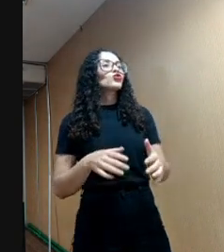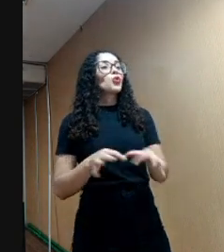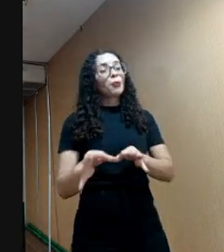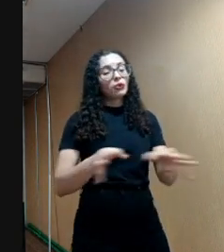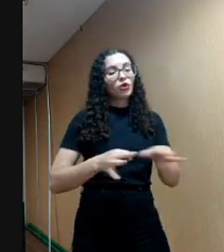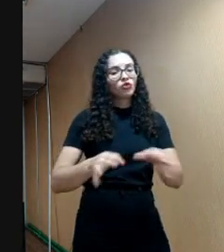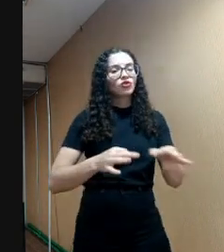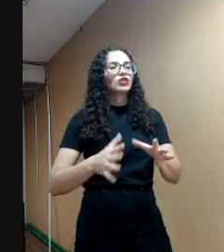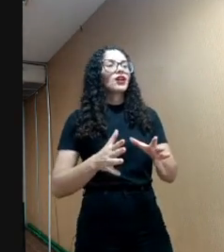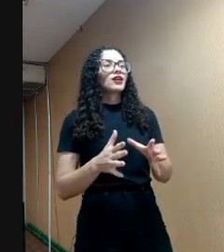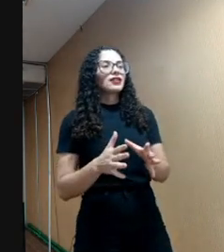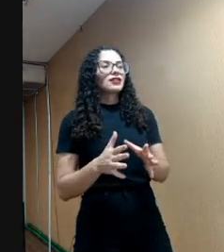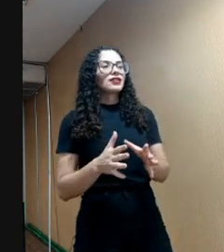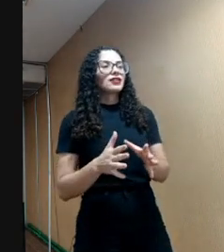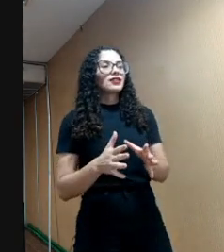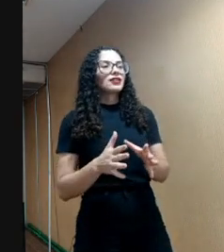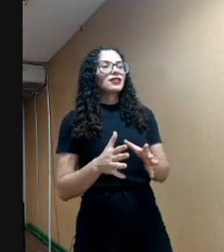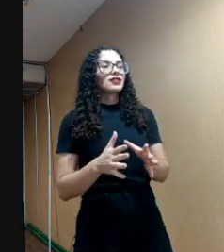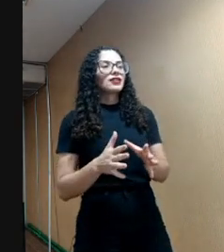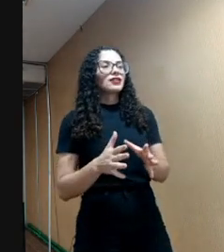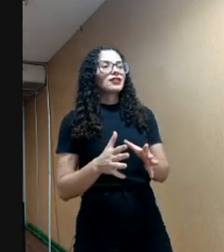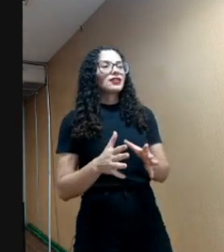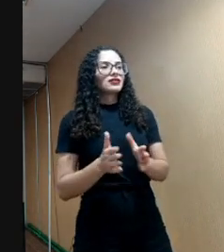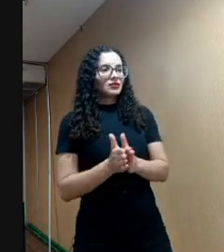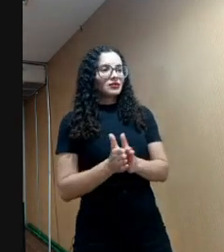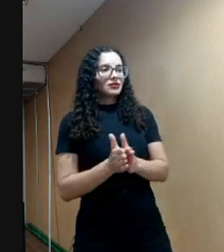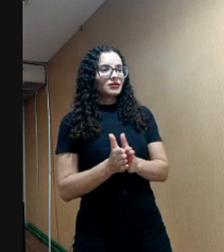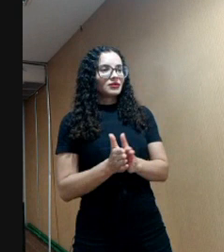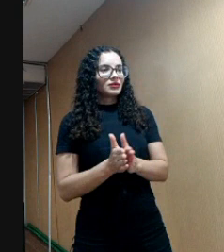bem organizada, muito bem